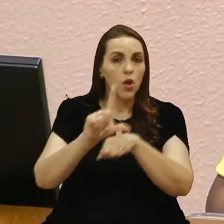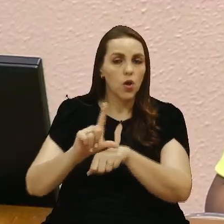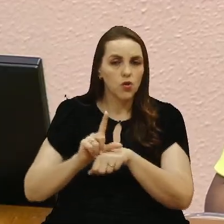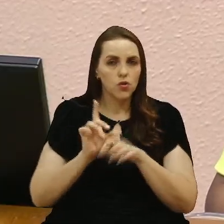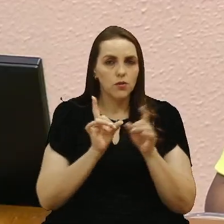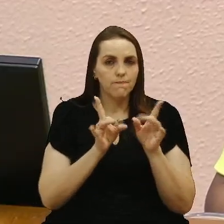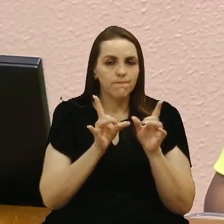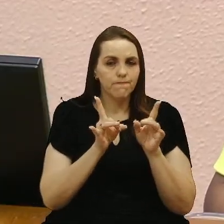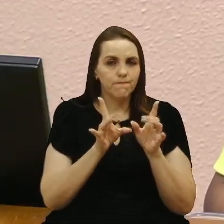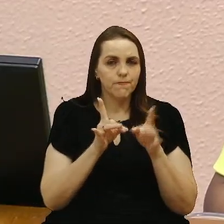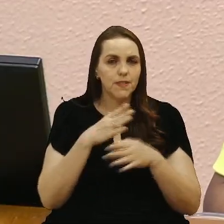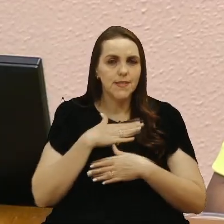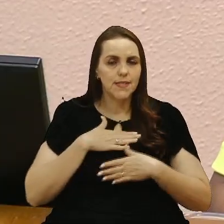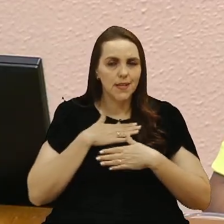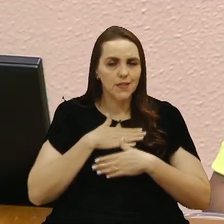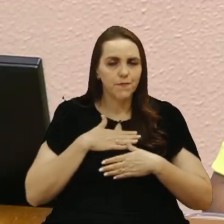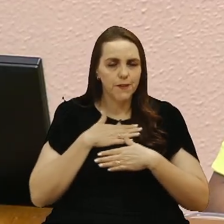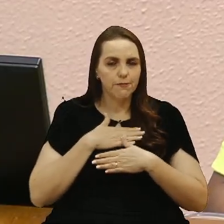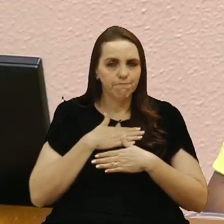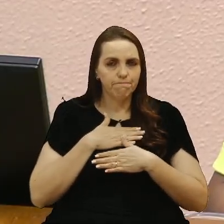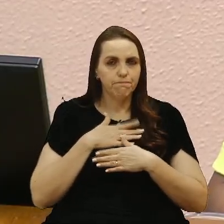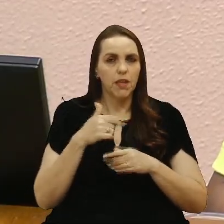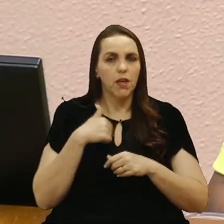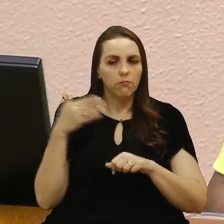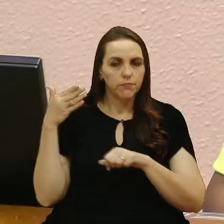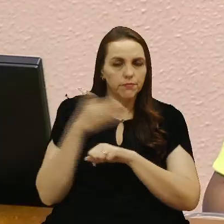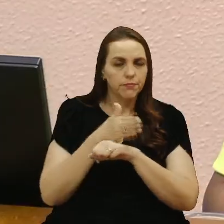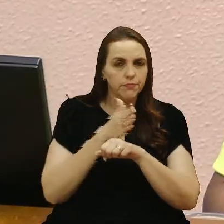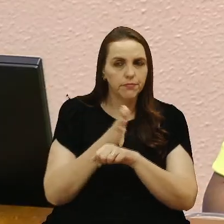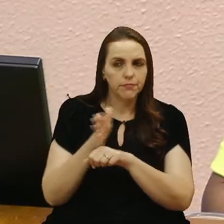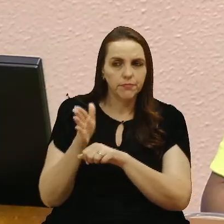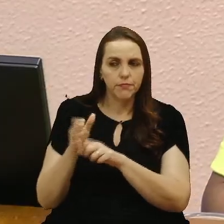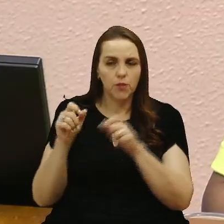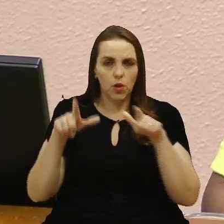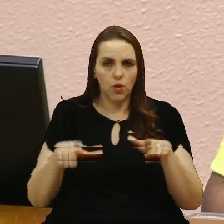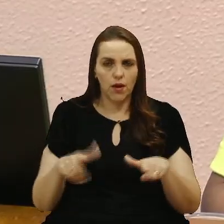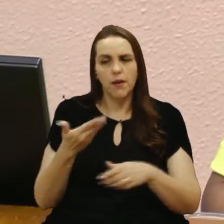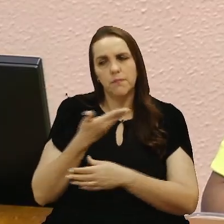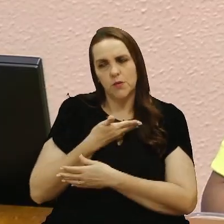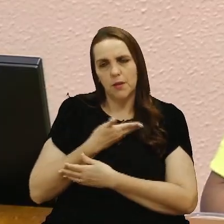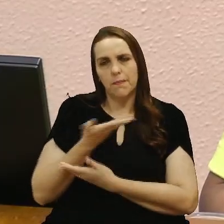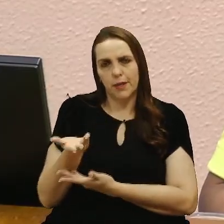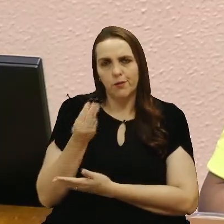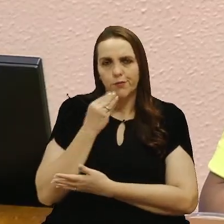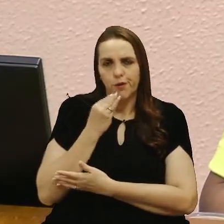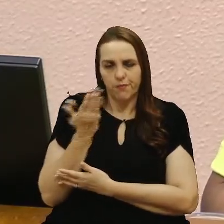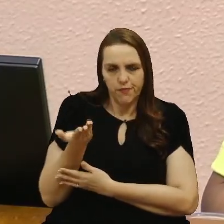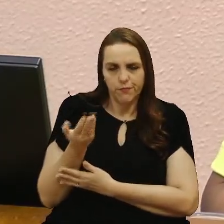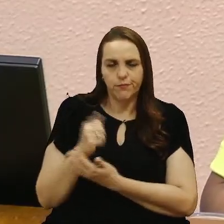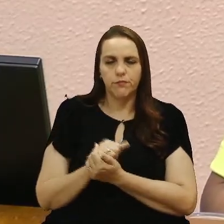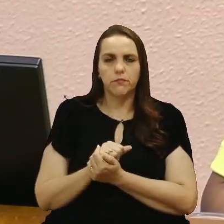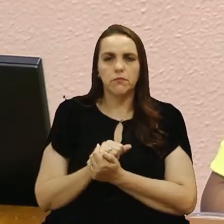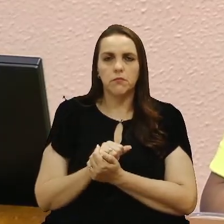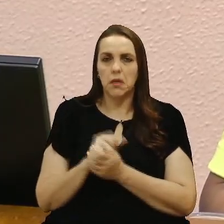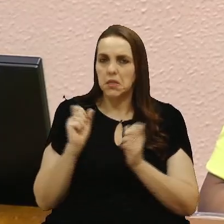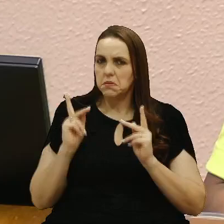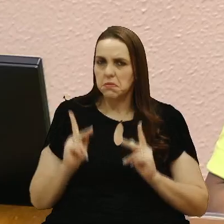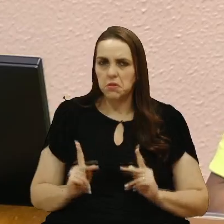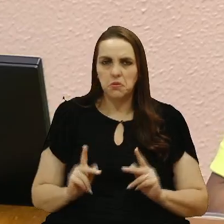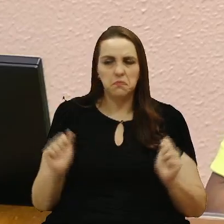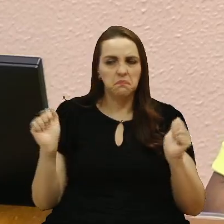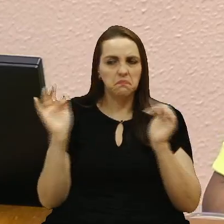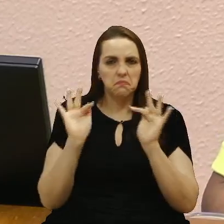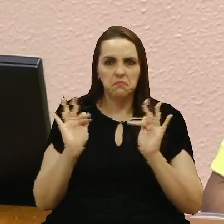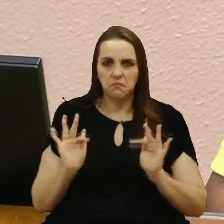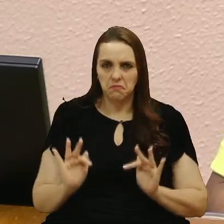satisfeitos. Eu dei uma passada em alguns locais, alguns amigos, por óbvio. As pessoas estão, olha, fazia tempo